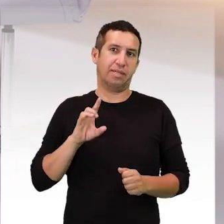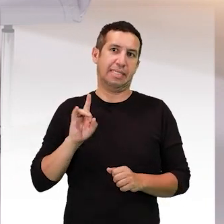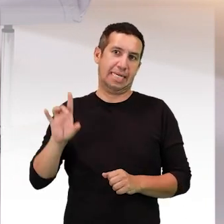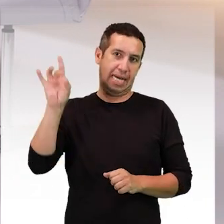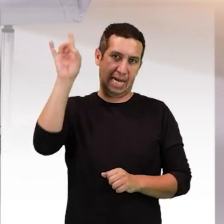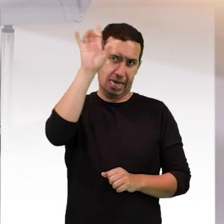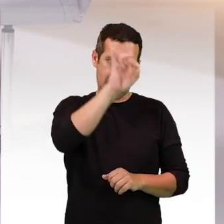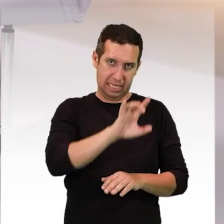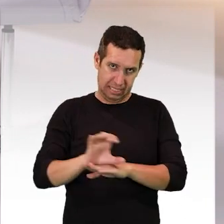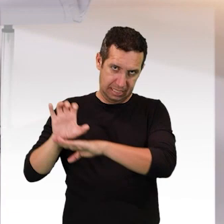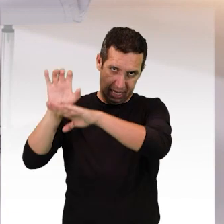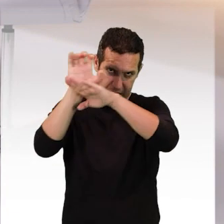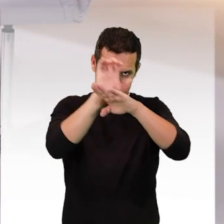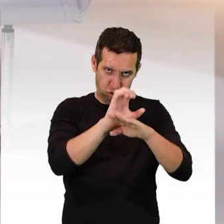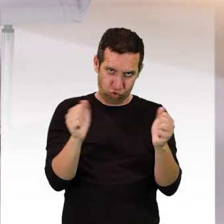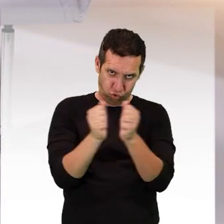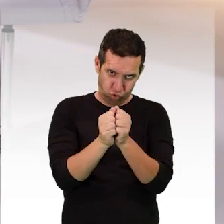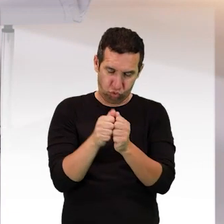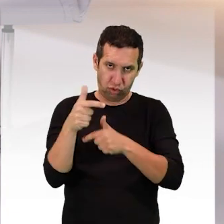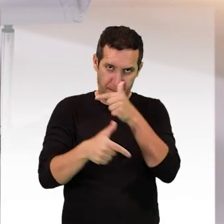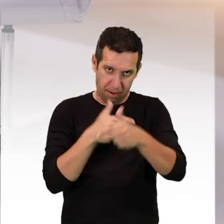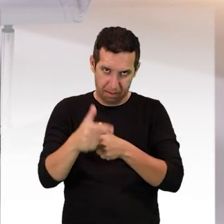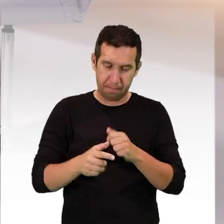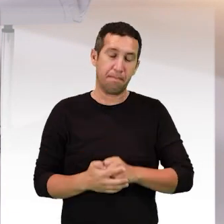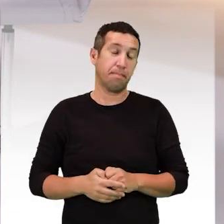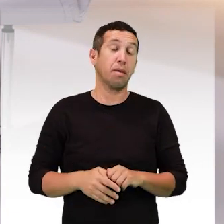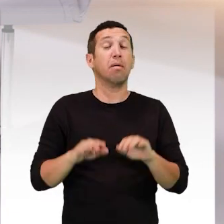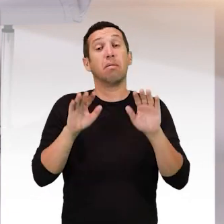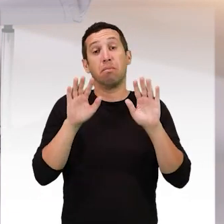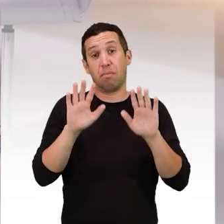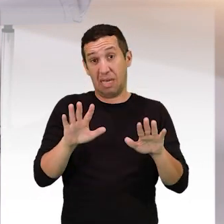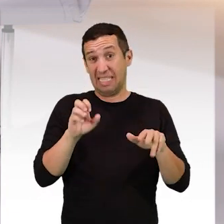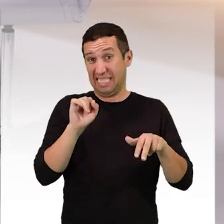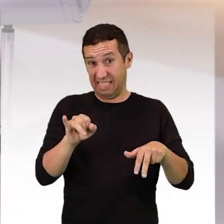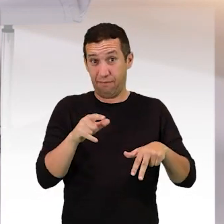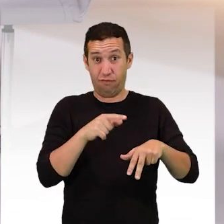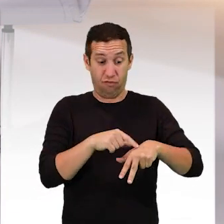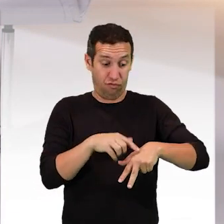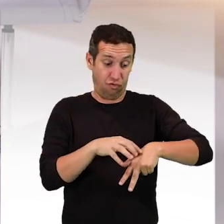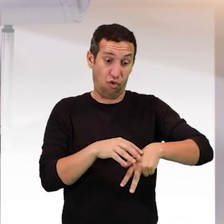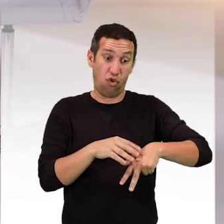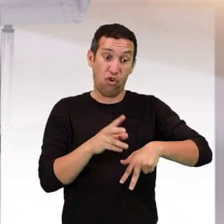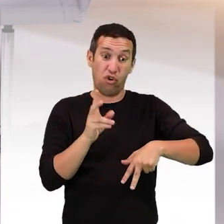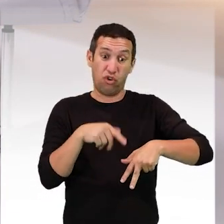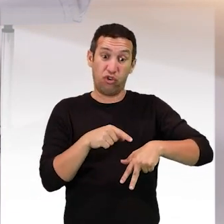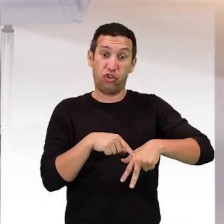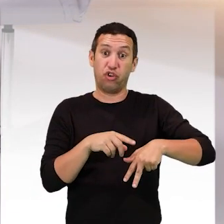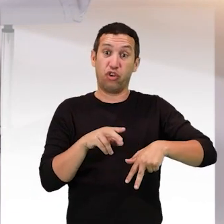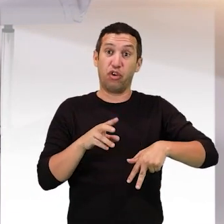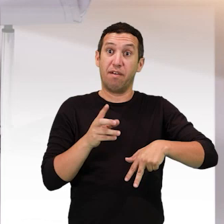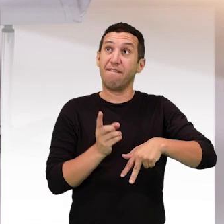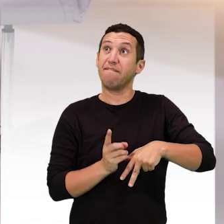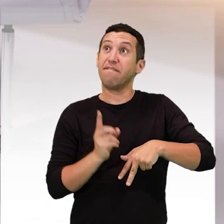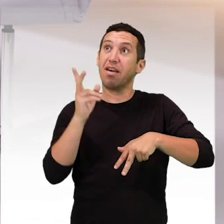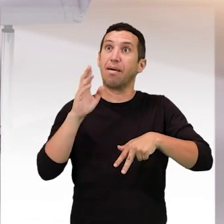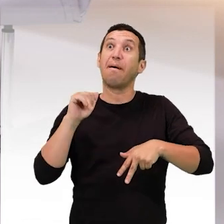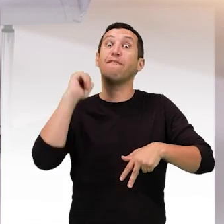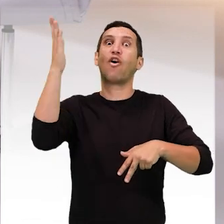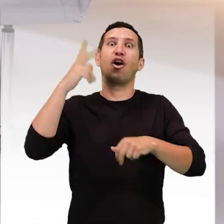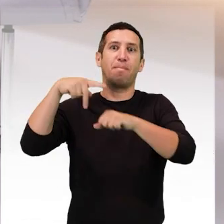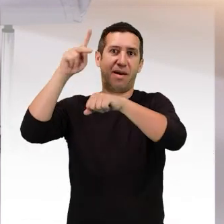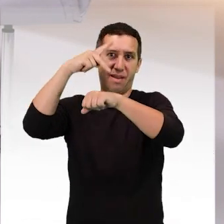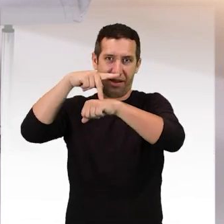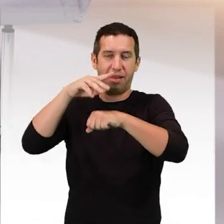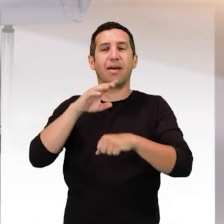polícias civis, que atuam em conjunto com o Ministério Público do Estado, de cada Estado da Federação, né, salvo se for uma situação de